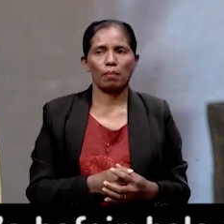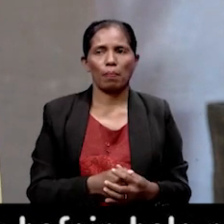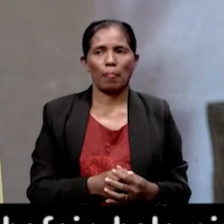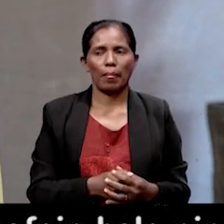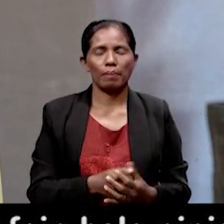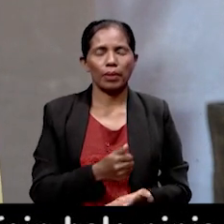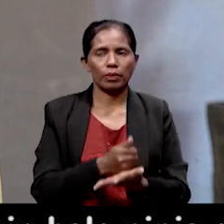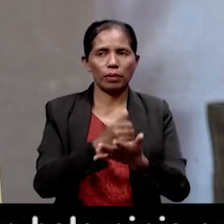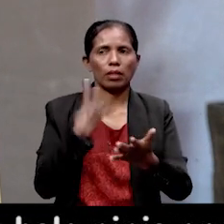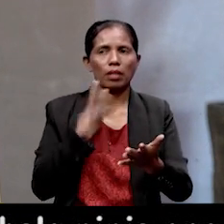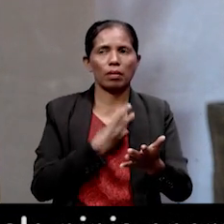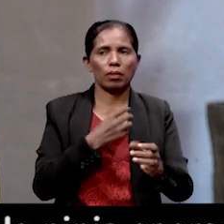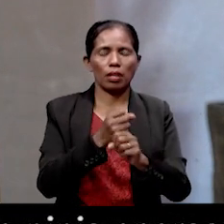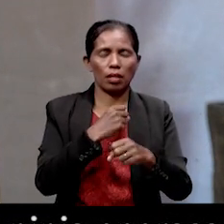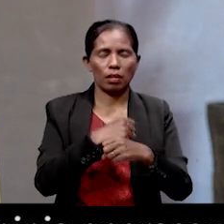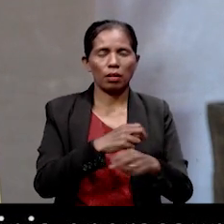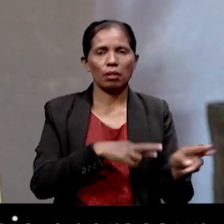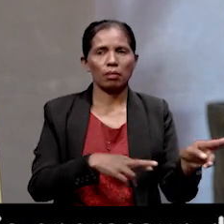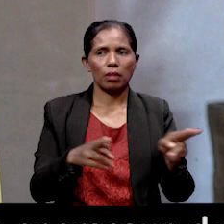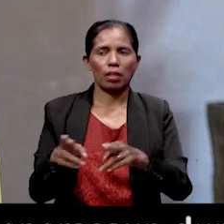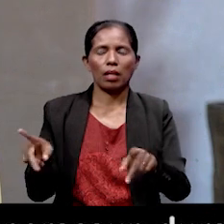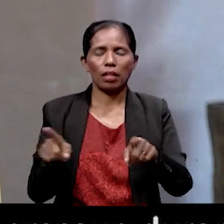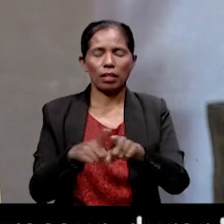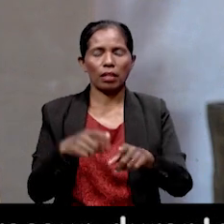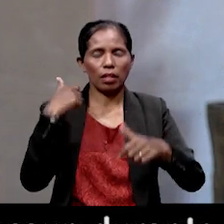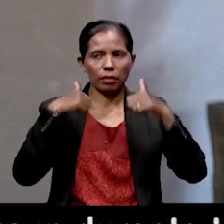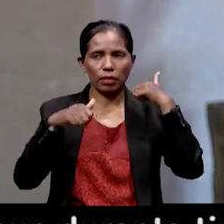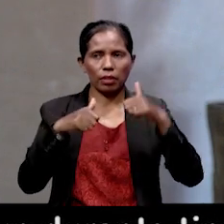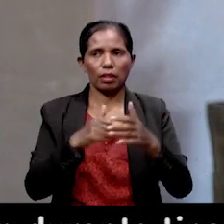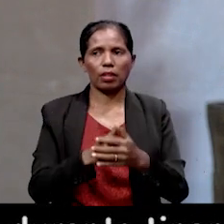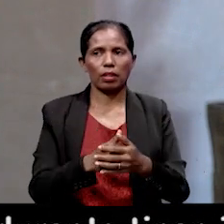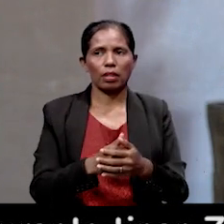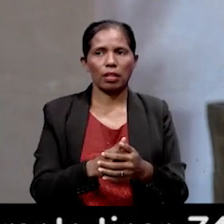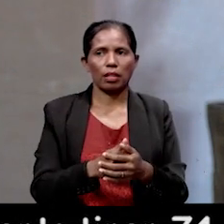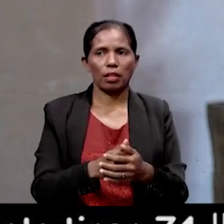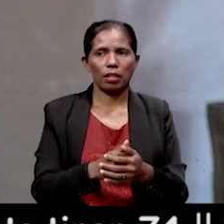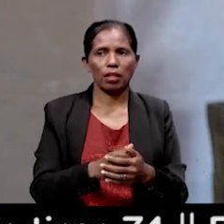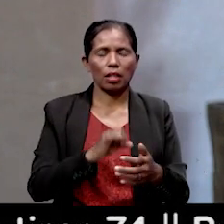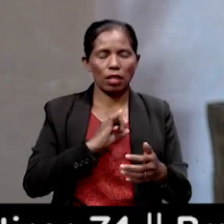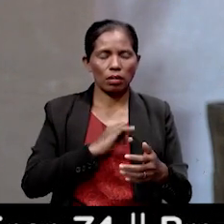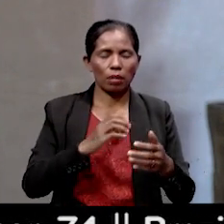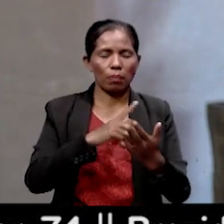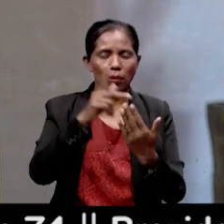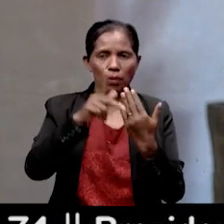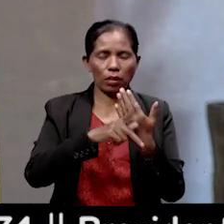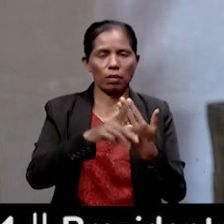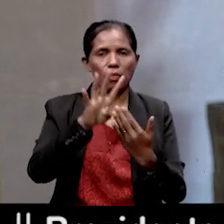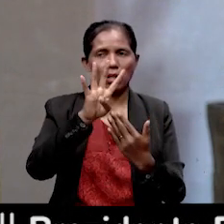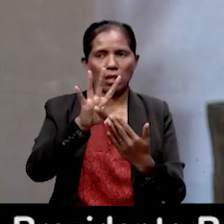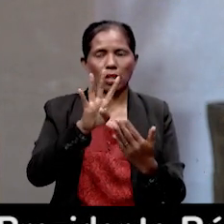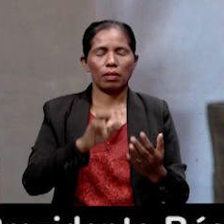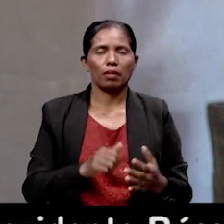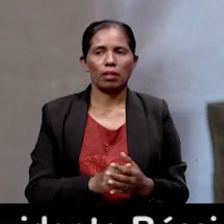Apoio serne ami halo pronto hanesa atividade nebe ma konjo nenia hauni ia programa hat